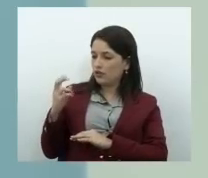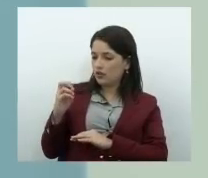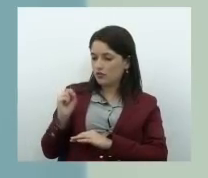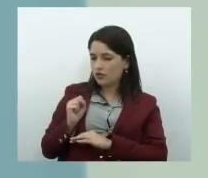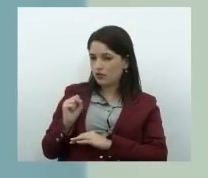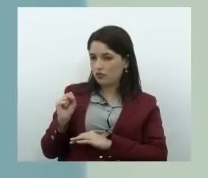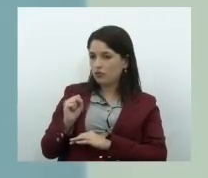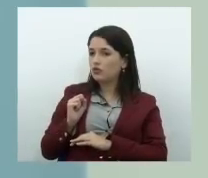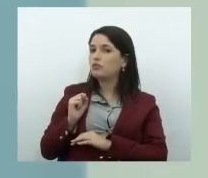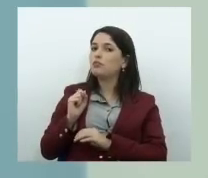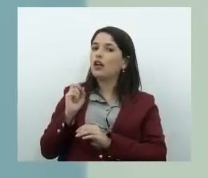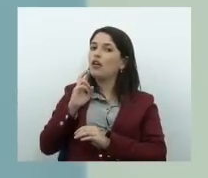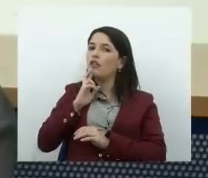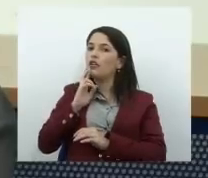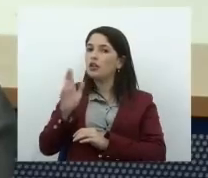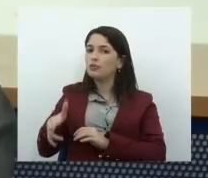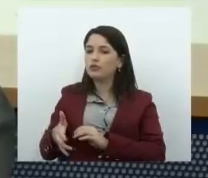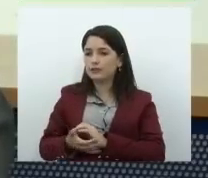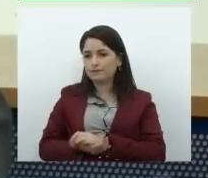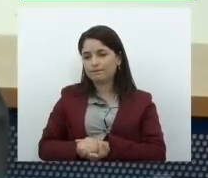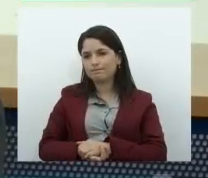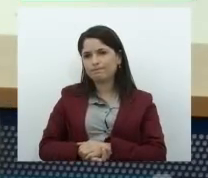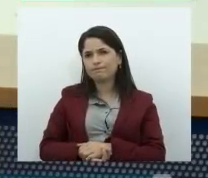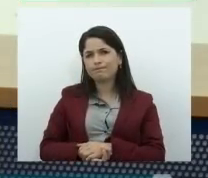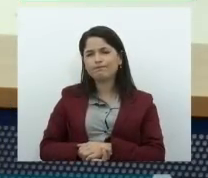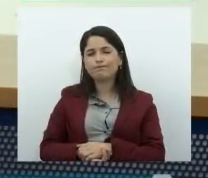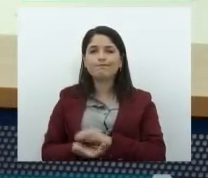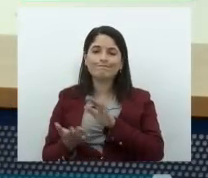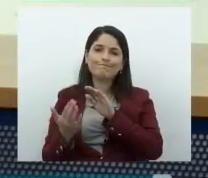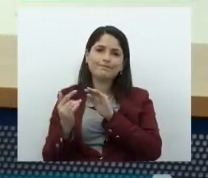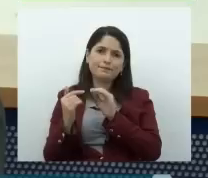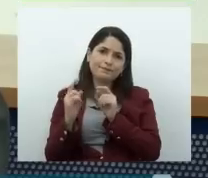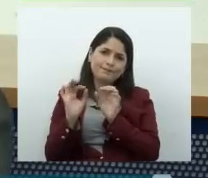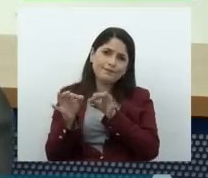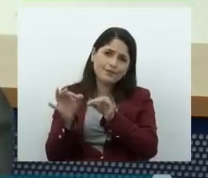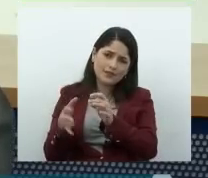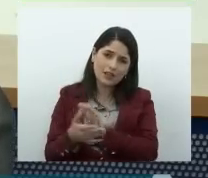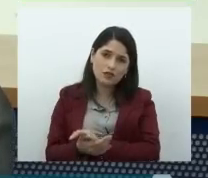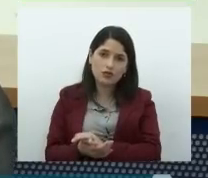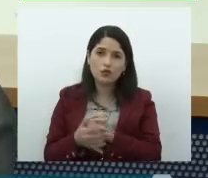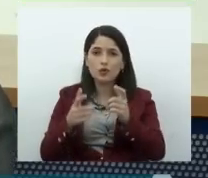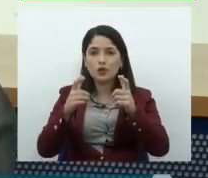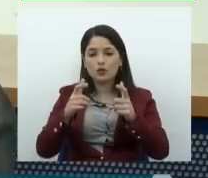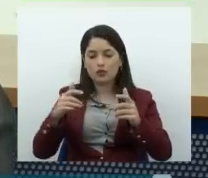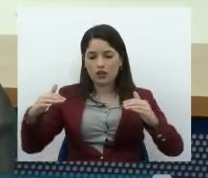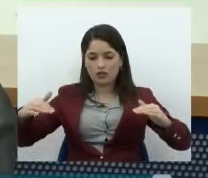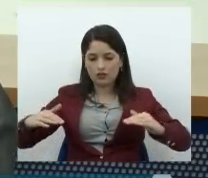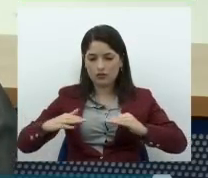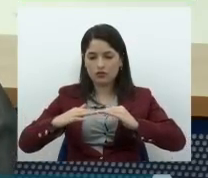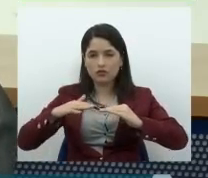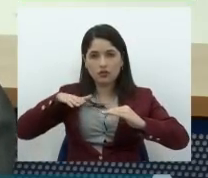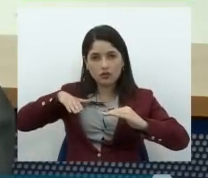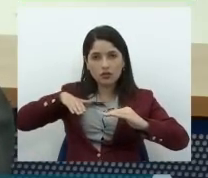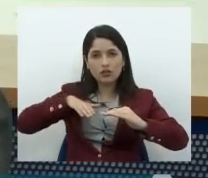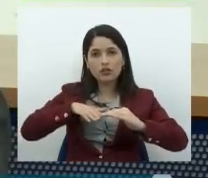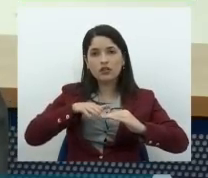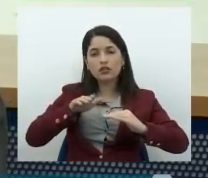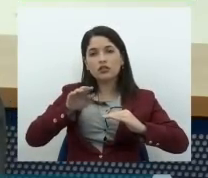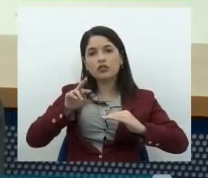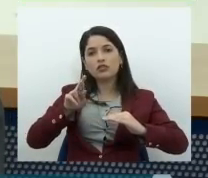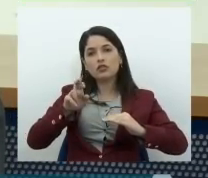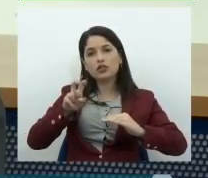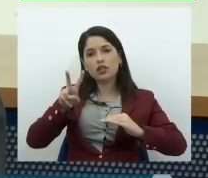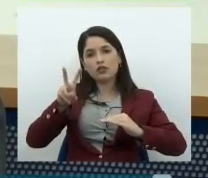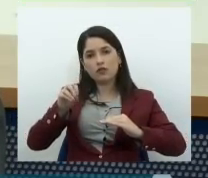sua réplica. Realmente, o Trevo do Bom Sucesso é uma situação muito delicada. Na administração